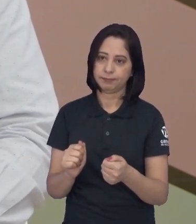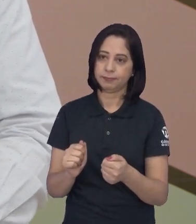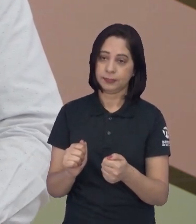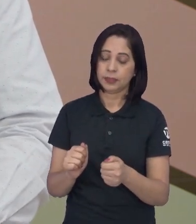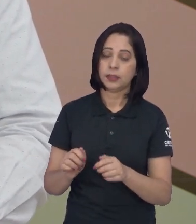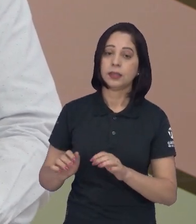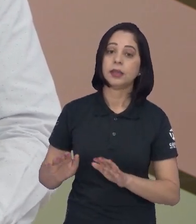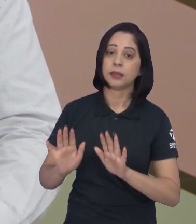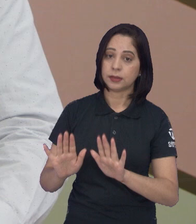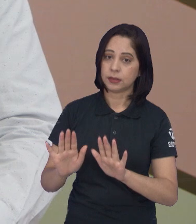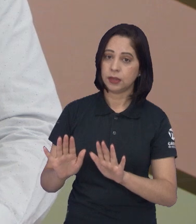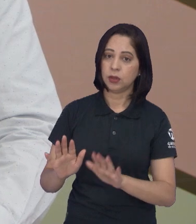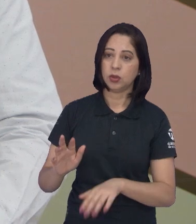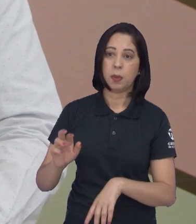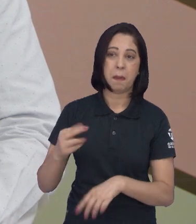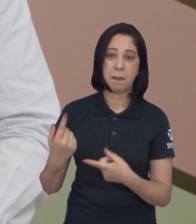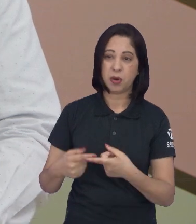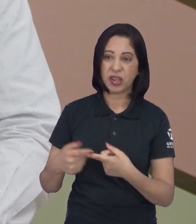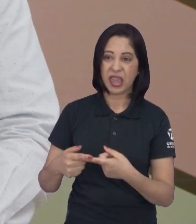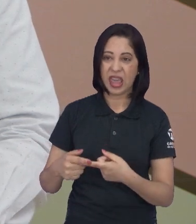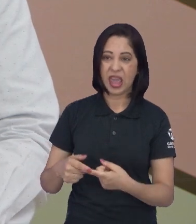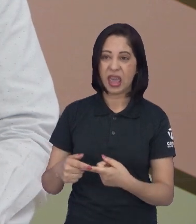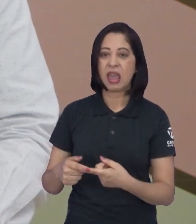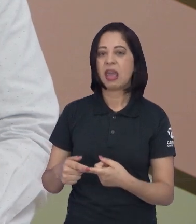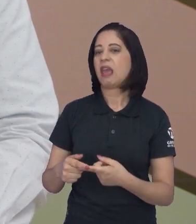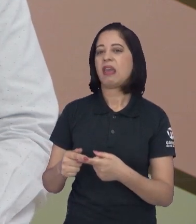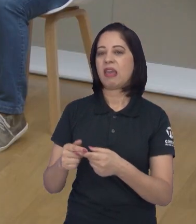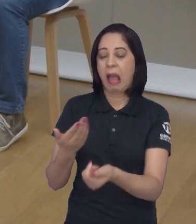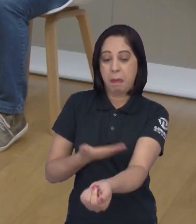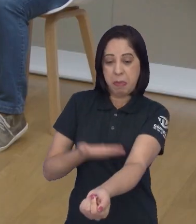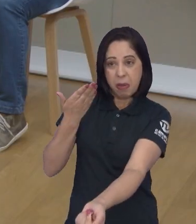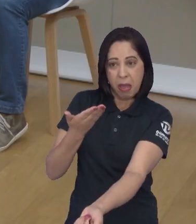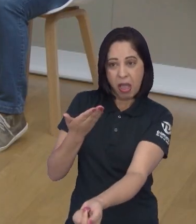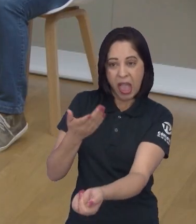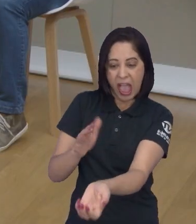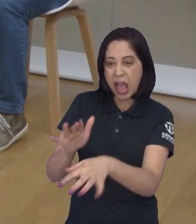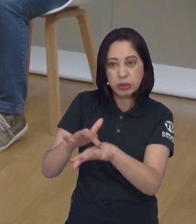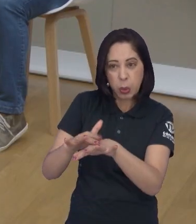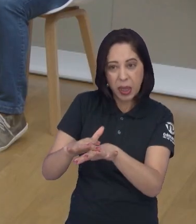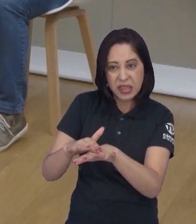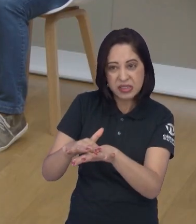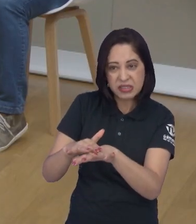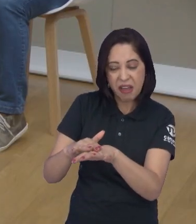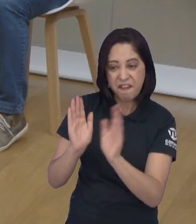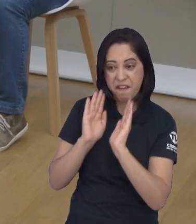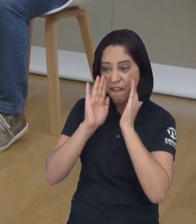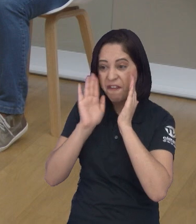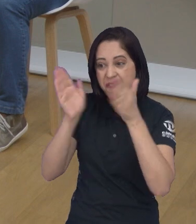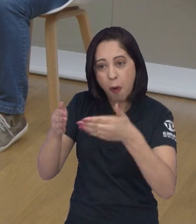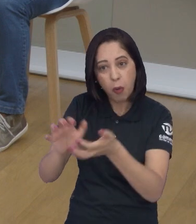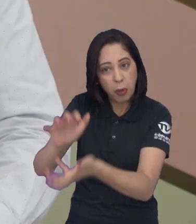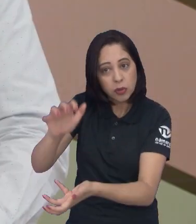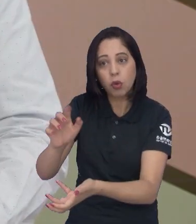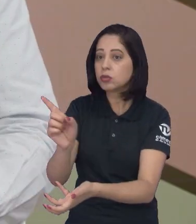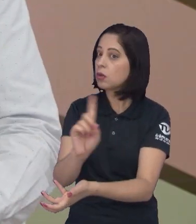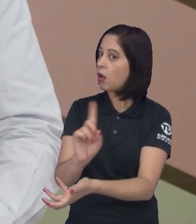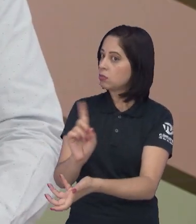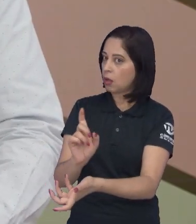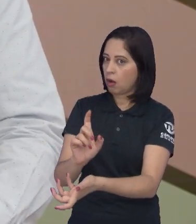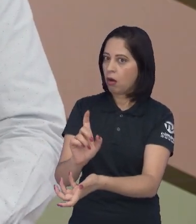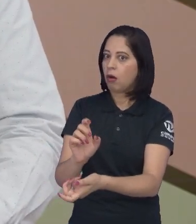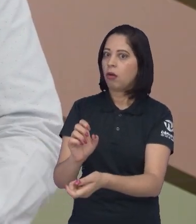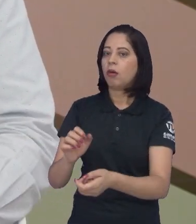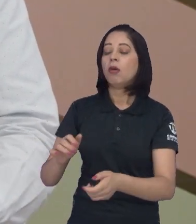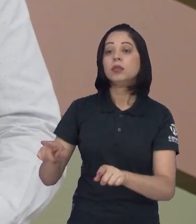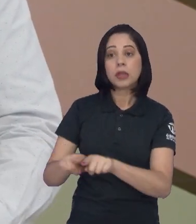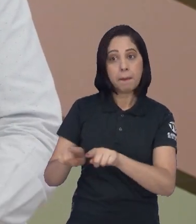35 anos não é uma doença de idoso especificamente entendi entendeu Então a partir dessa idade já está indicado ao acompanhamento